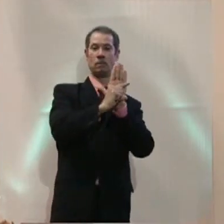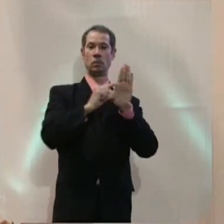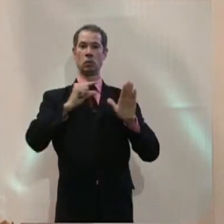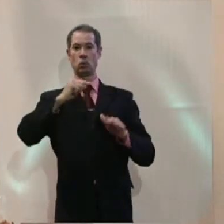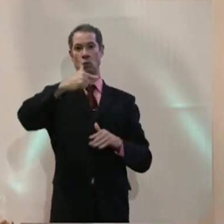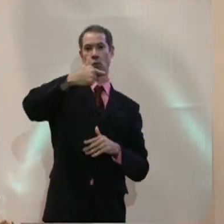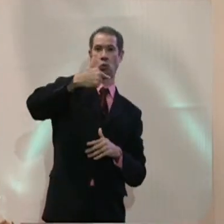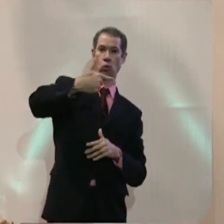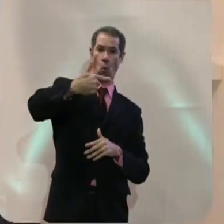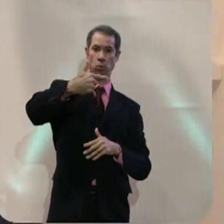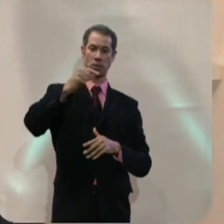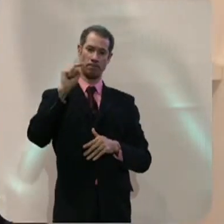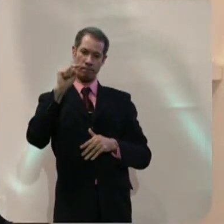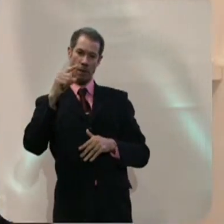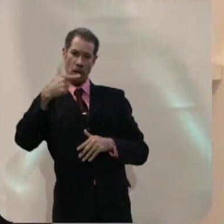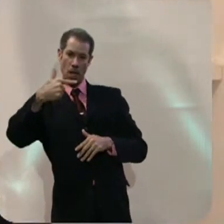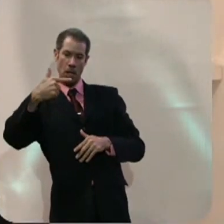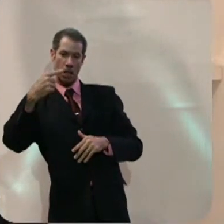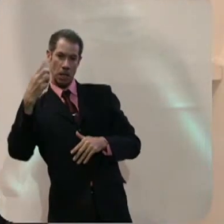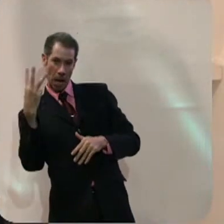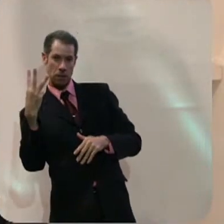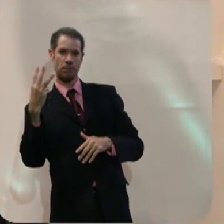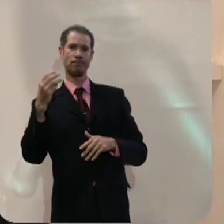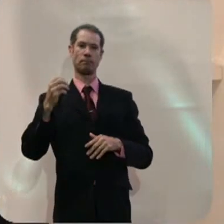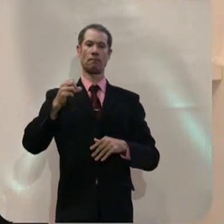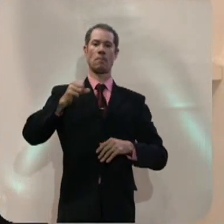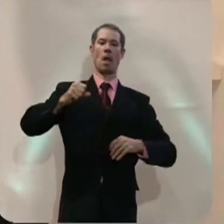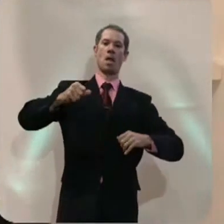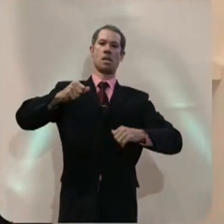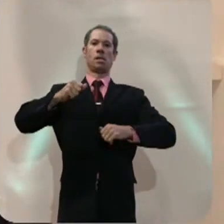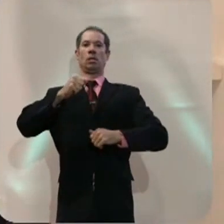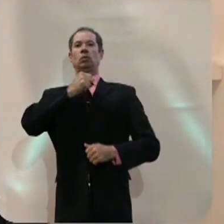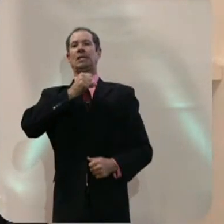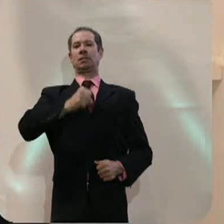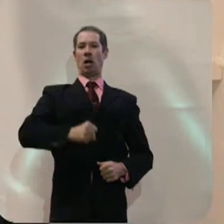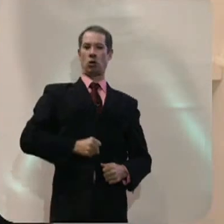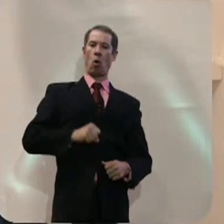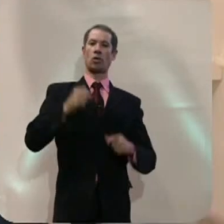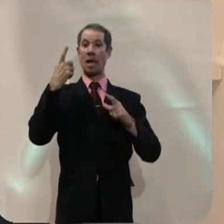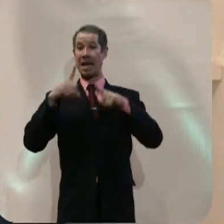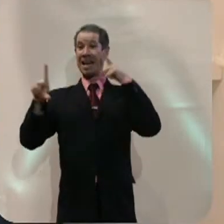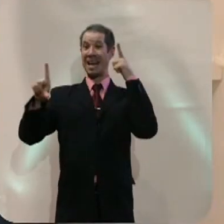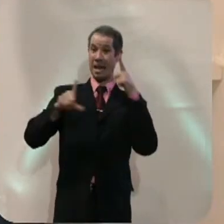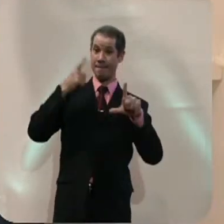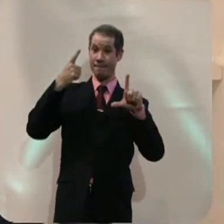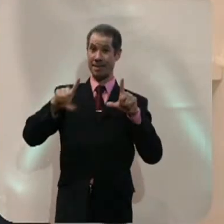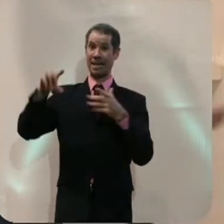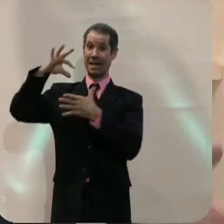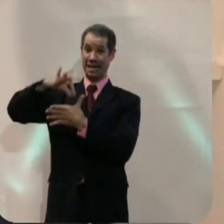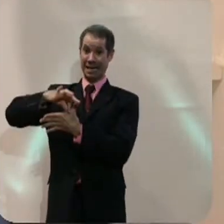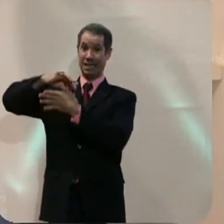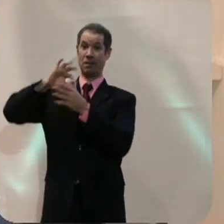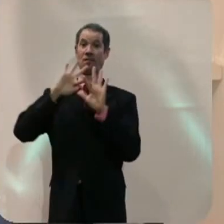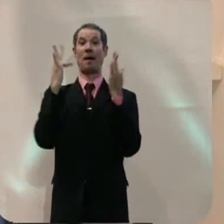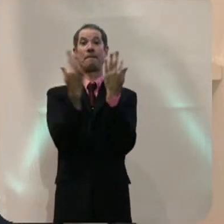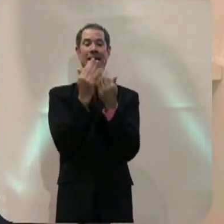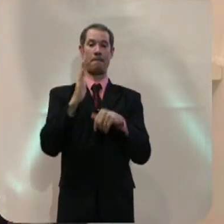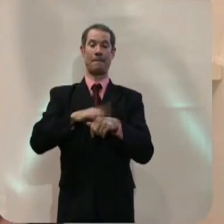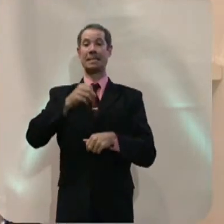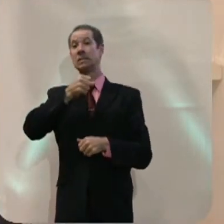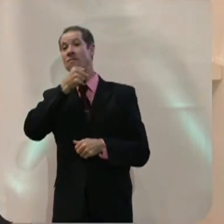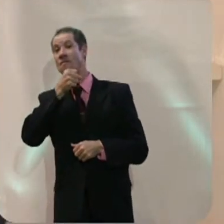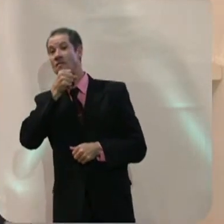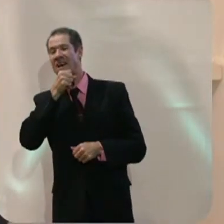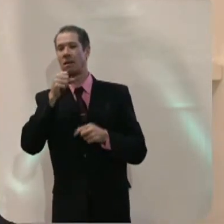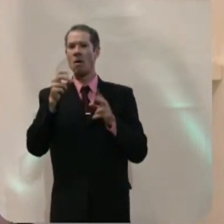vai encontrar essa história. Mas muitos dos sacerdotes, dos levitas e dos líderes de família mais velhos, que